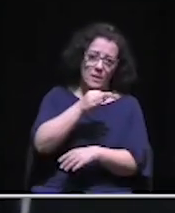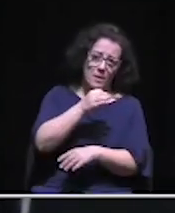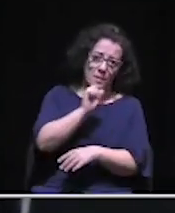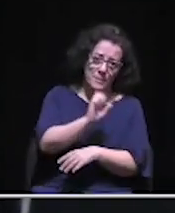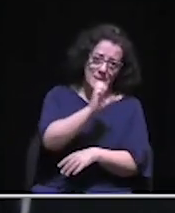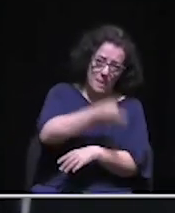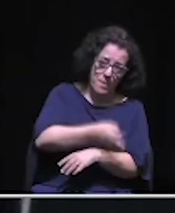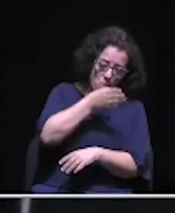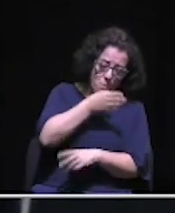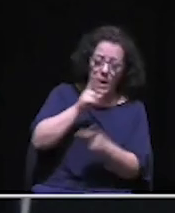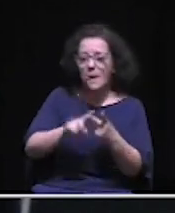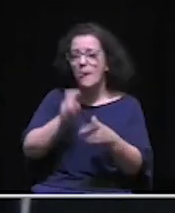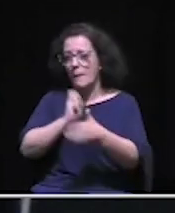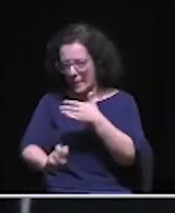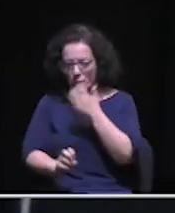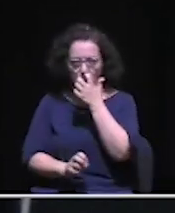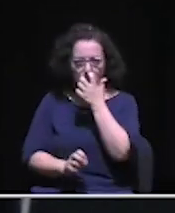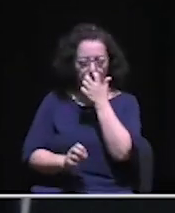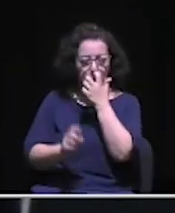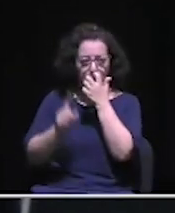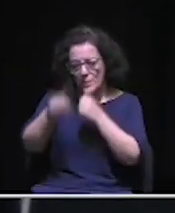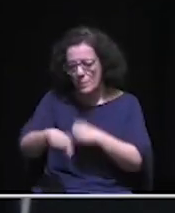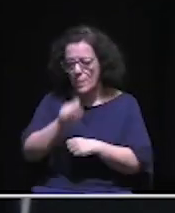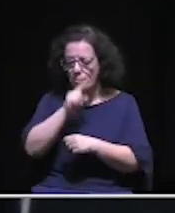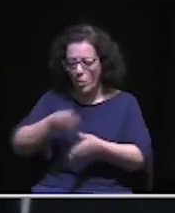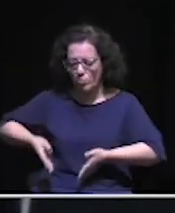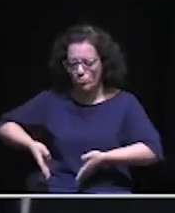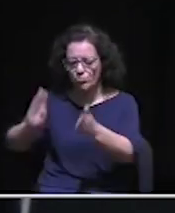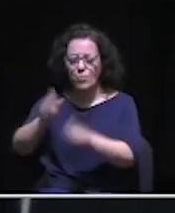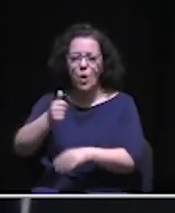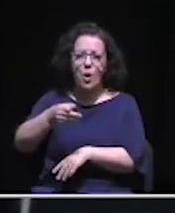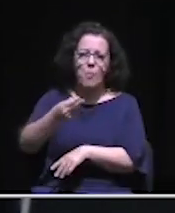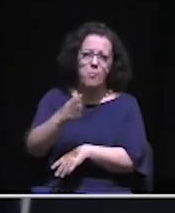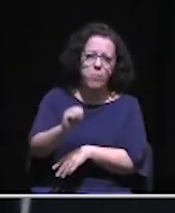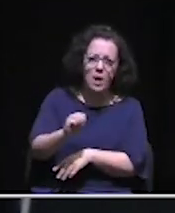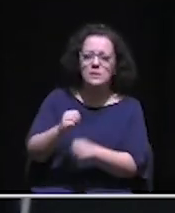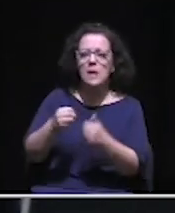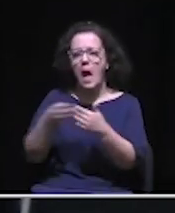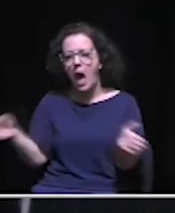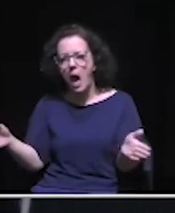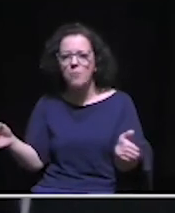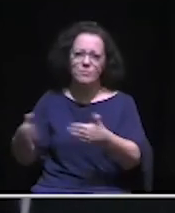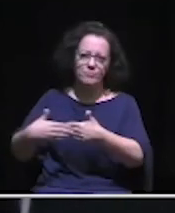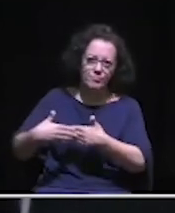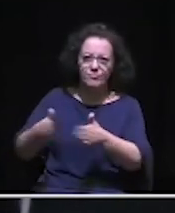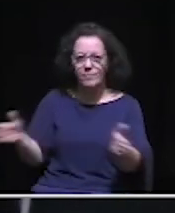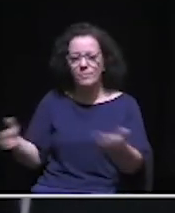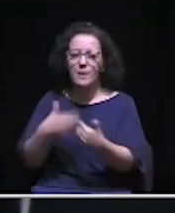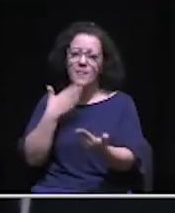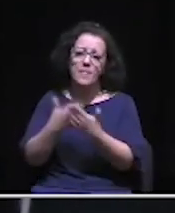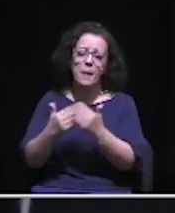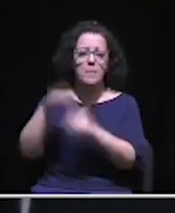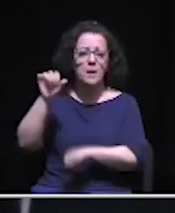sem desresponsabilização. Podem também ser criadas ciclovias pop-up e corredores bus, mesmo que sejam temporários, para permitir que mais pessoas